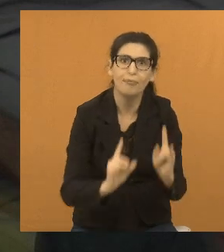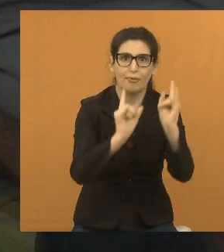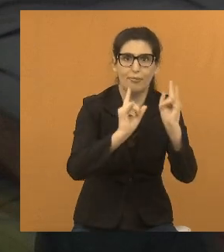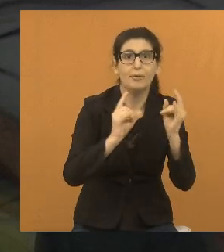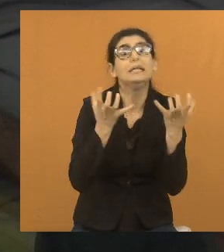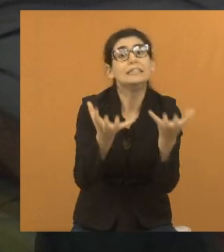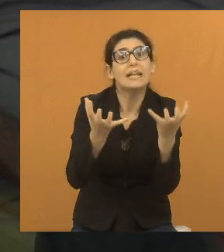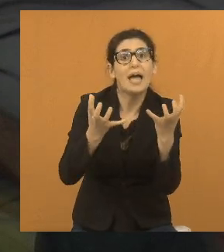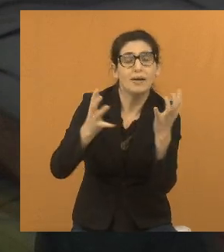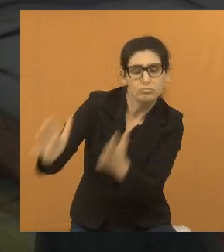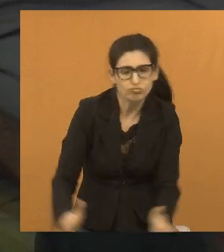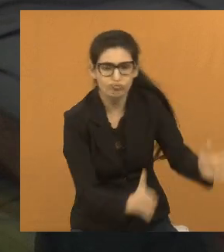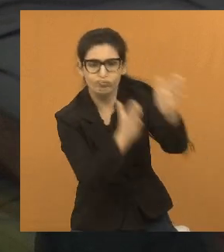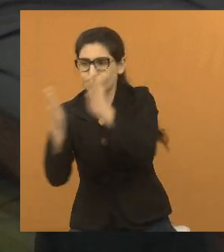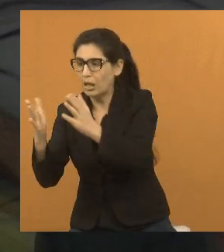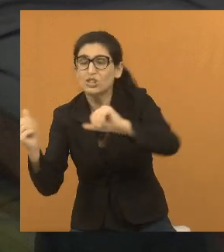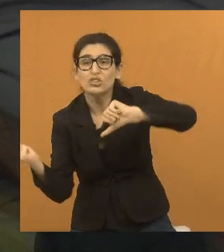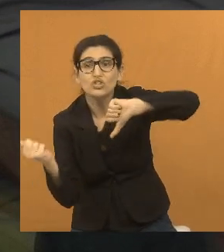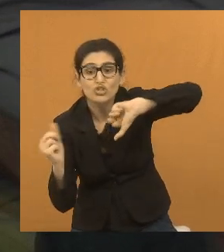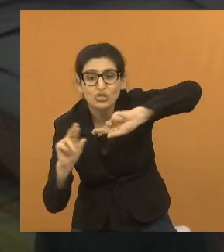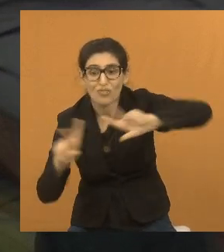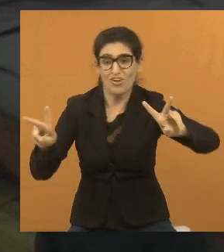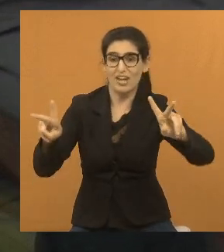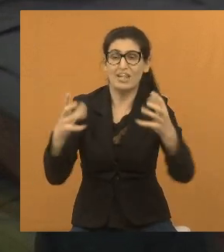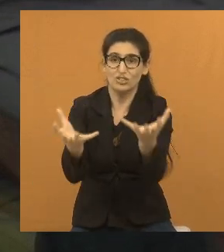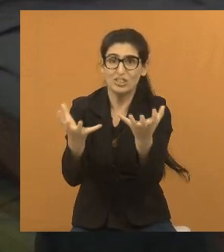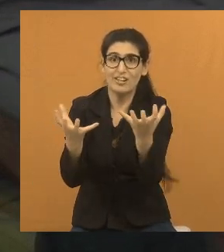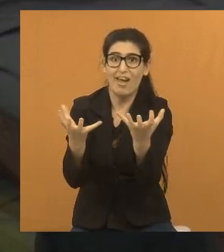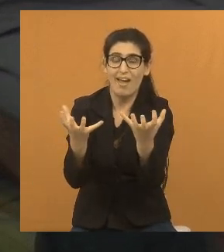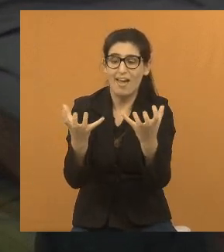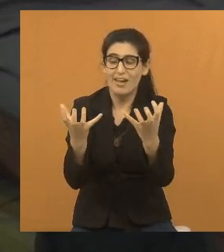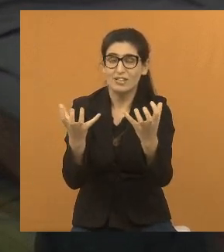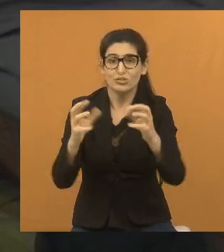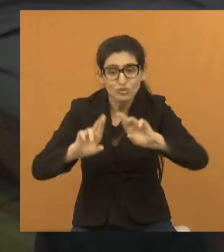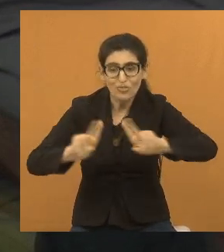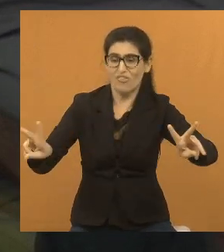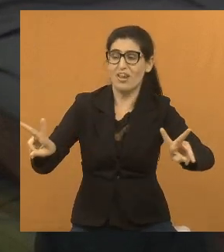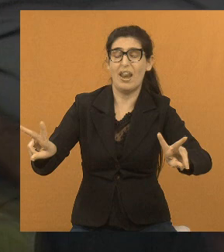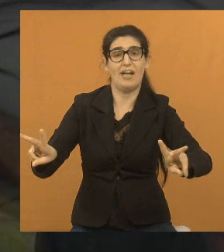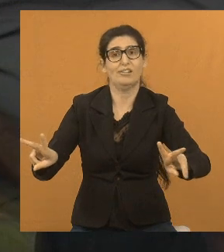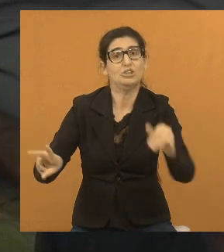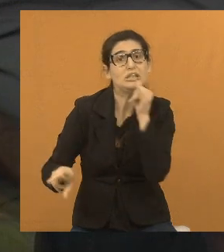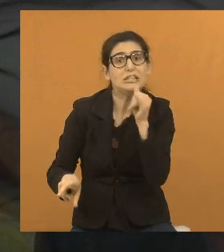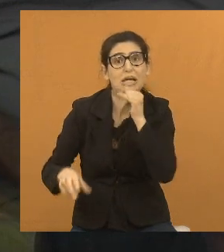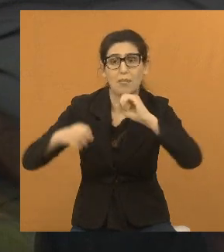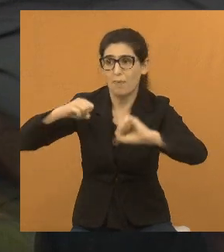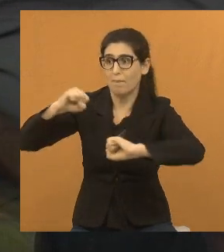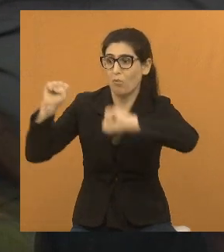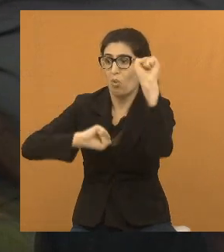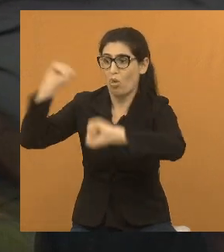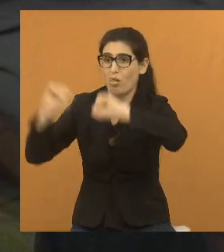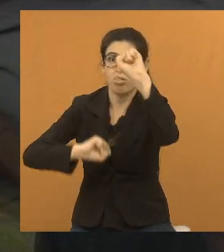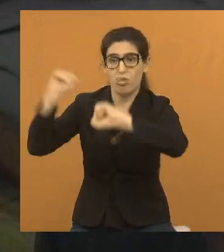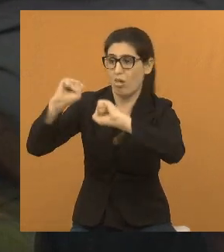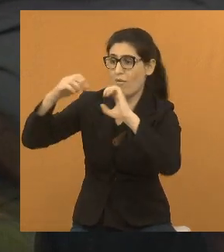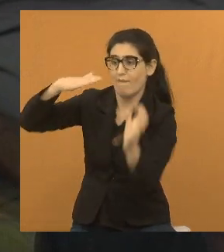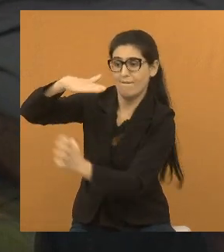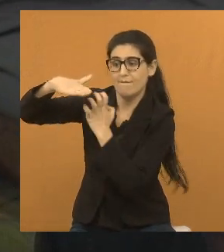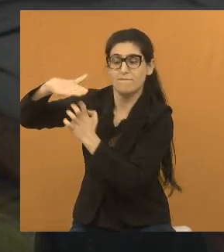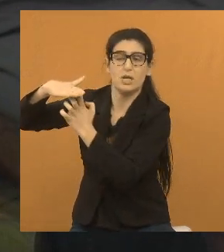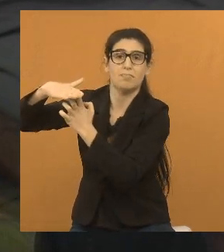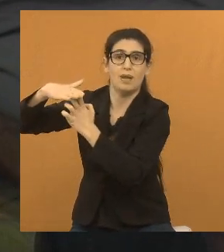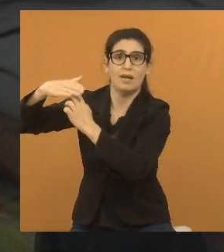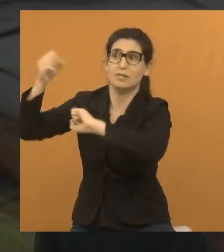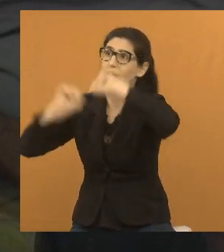feitos para esse fim. Então, eu acho que a população, aquele que escolheu para morar num bairro exclusivamente